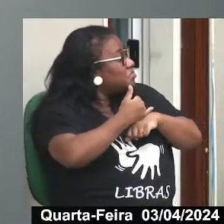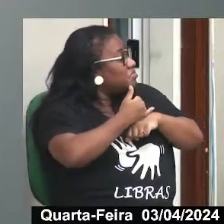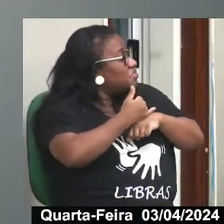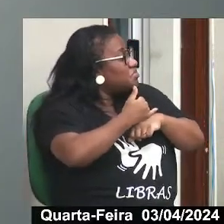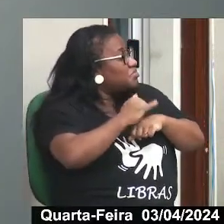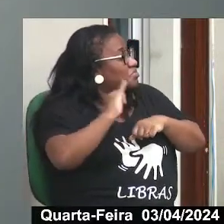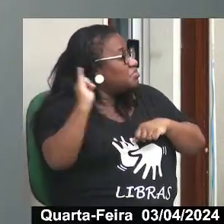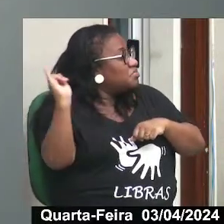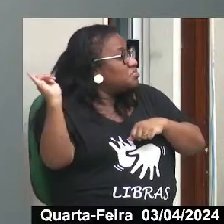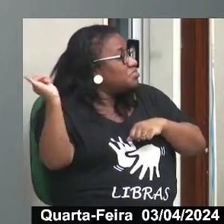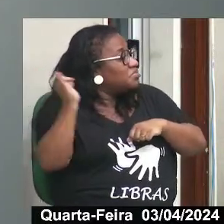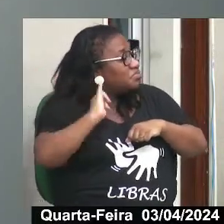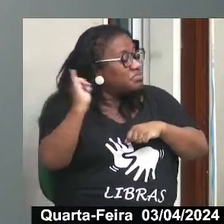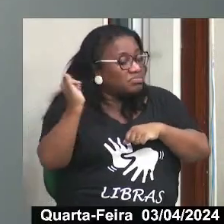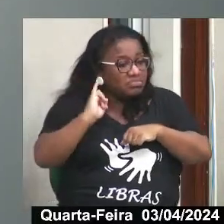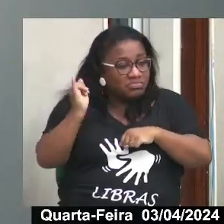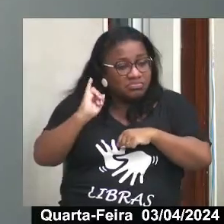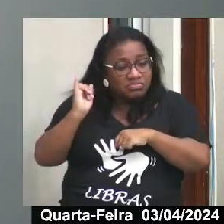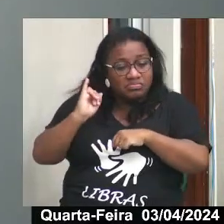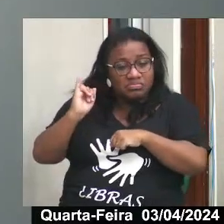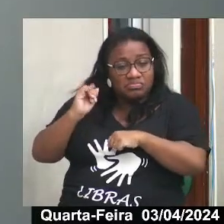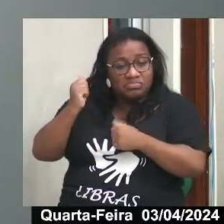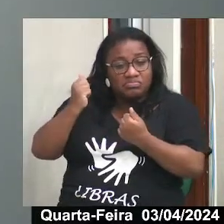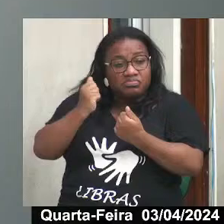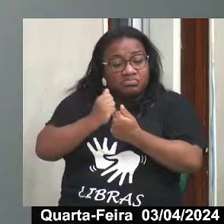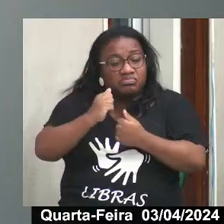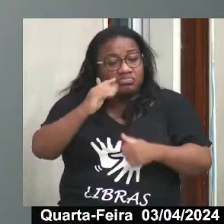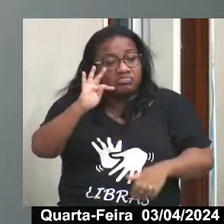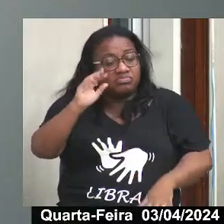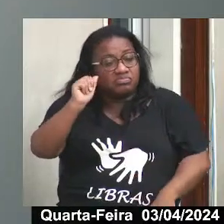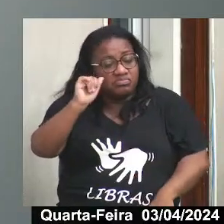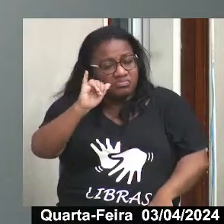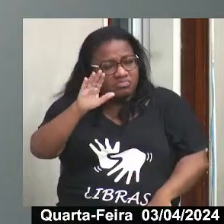a irmã do vice-prefeito, a senhora Thaís?